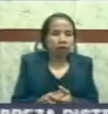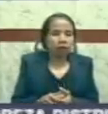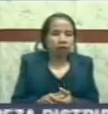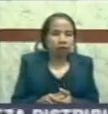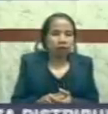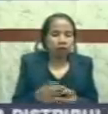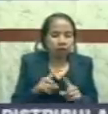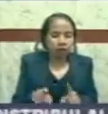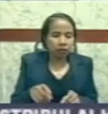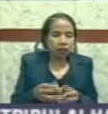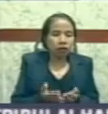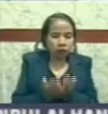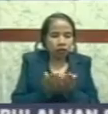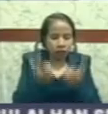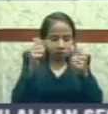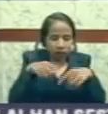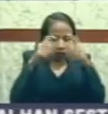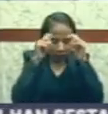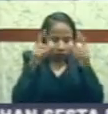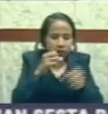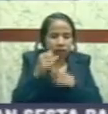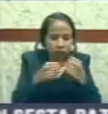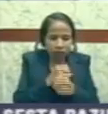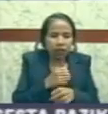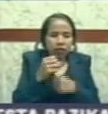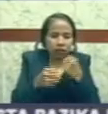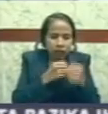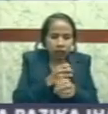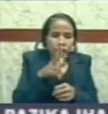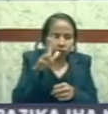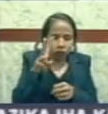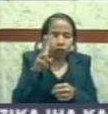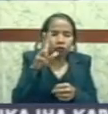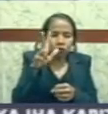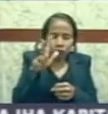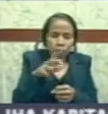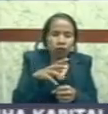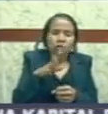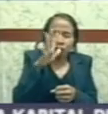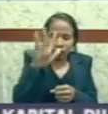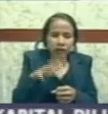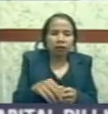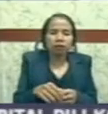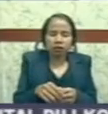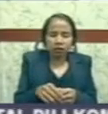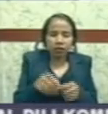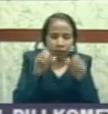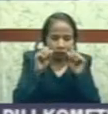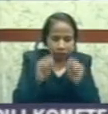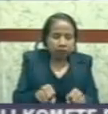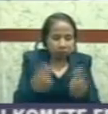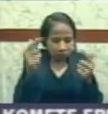mas be, Rone tem que mais timor. Atu tina ilha, tina rua, tina lima, nem lá é problema, na arcata, temo de assim mais timor, e